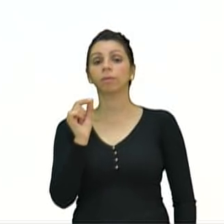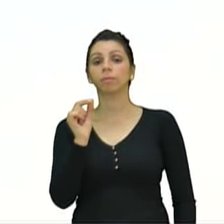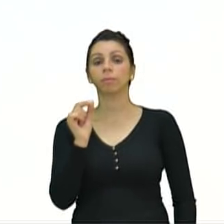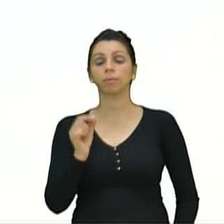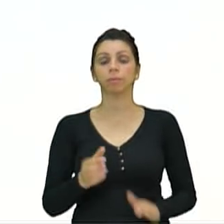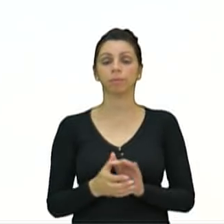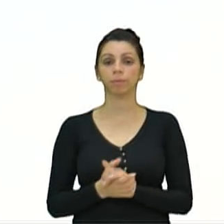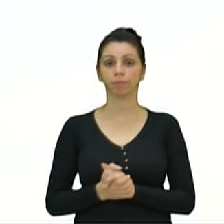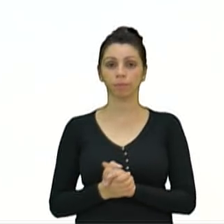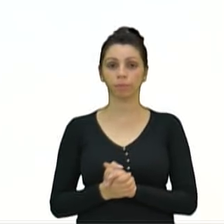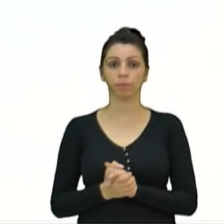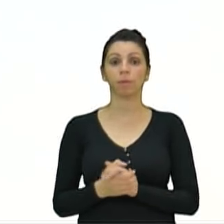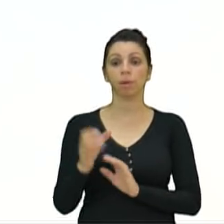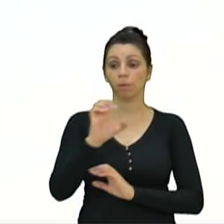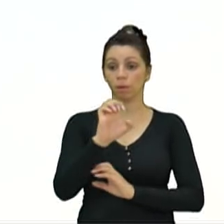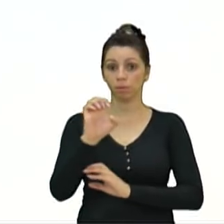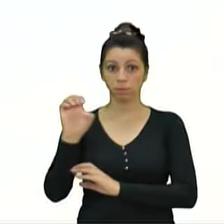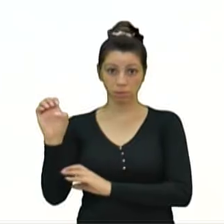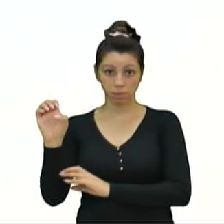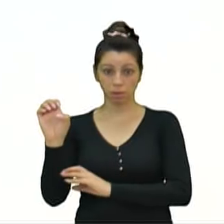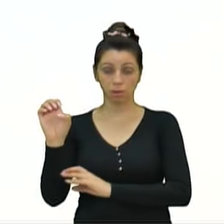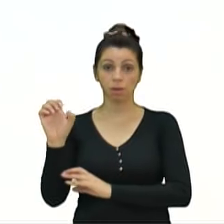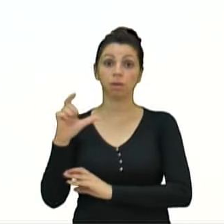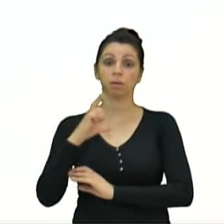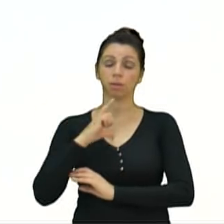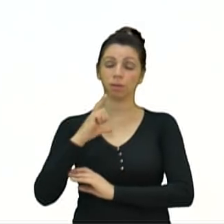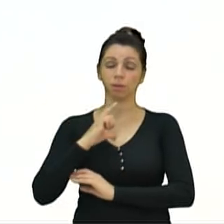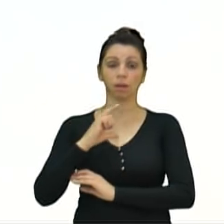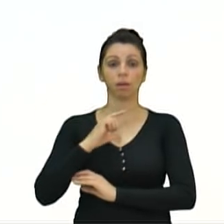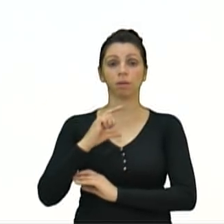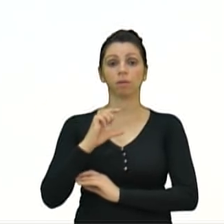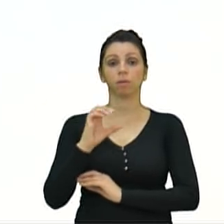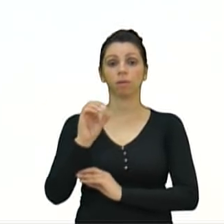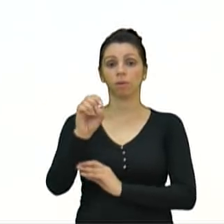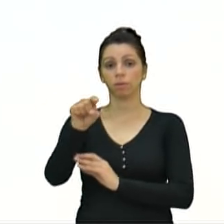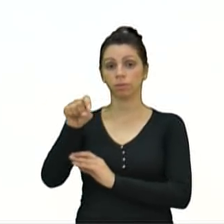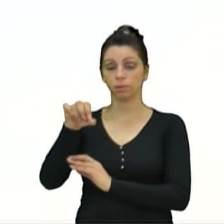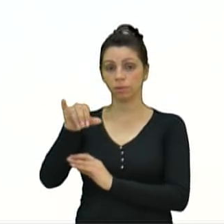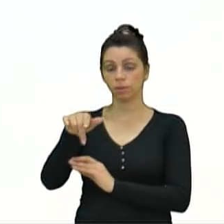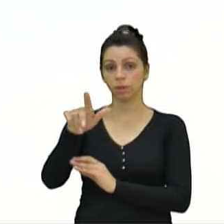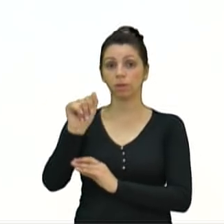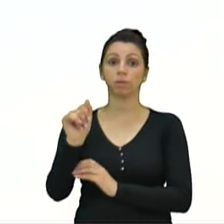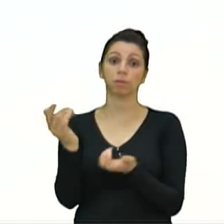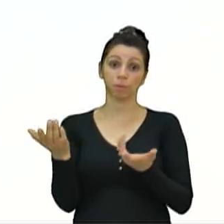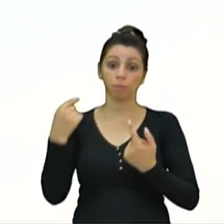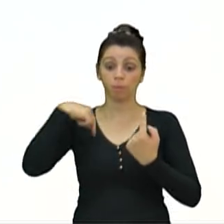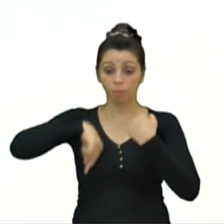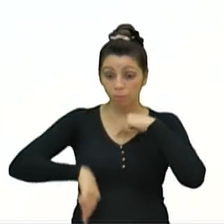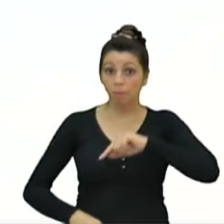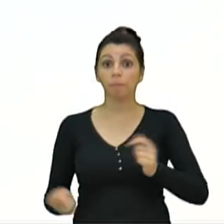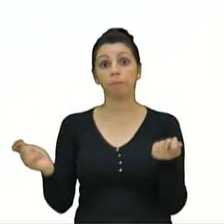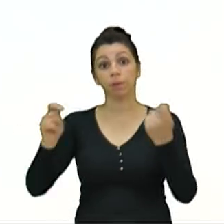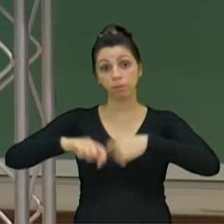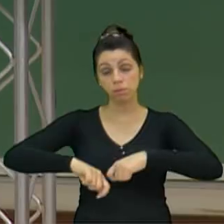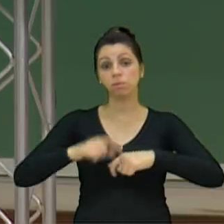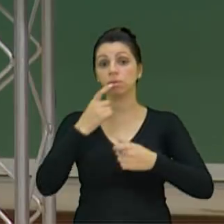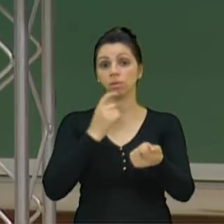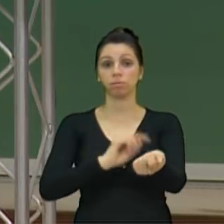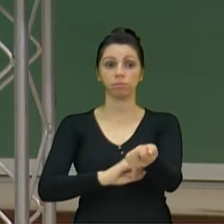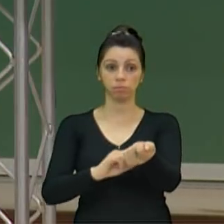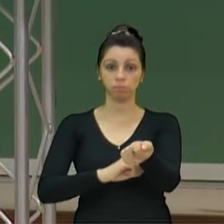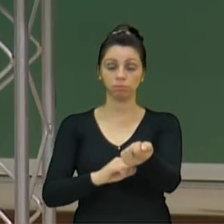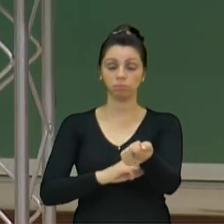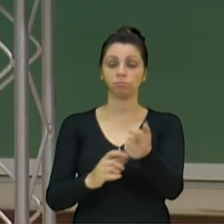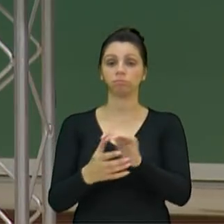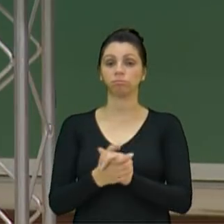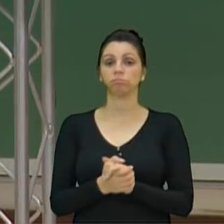rico em oxigênio. E aí, se ele está rico em oxigênio, o corpo todo precisa desse sangue. Esse sangue ele vai